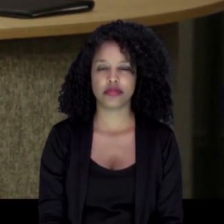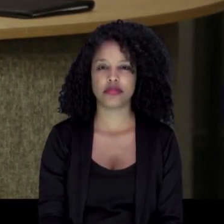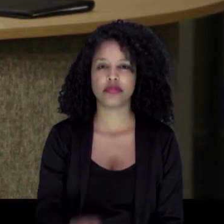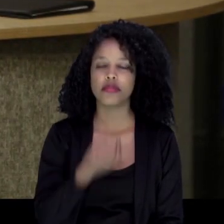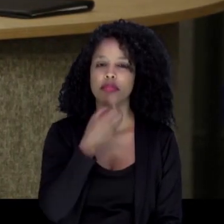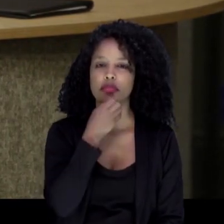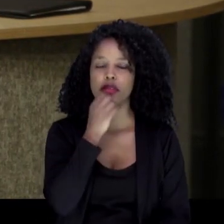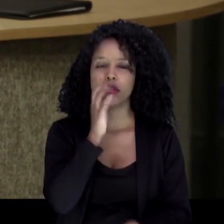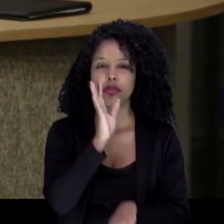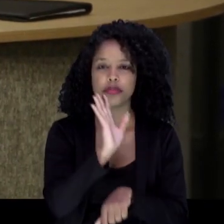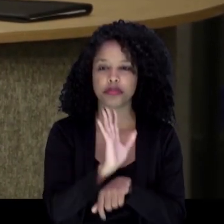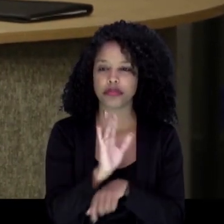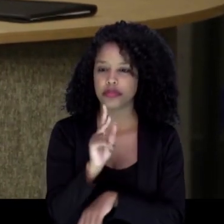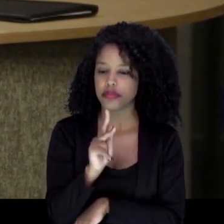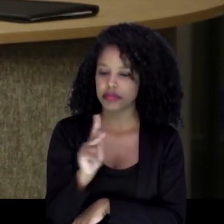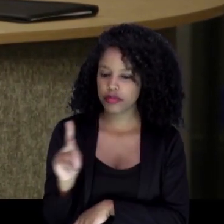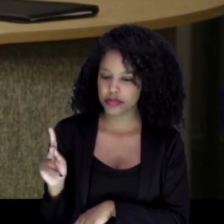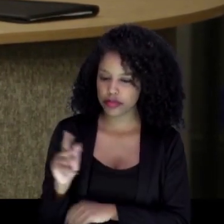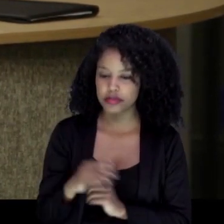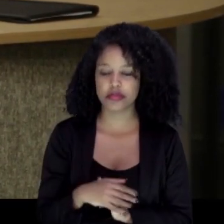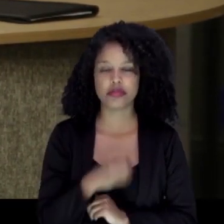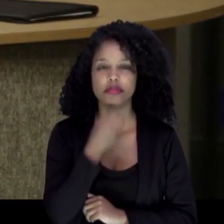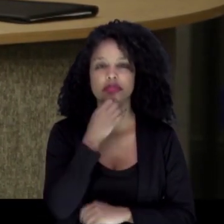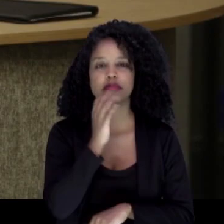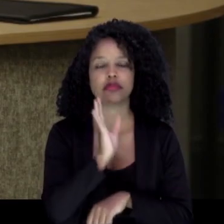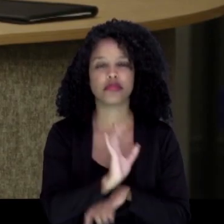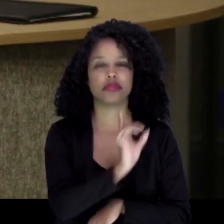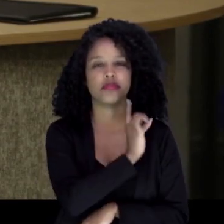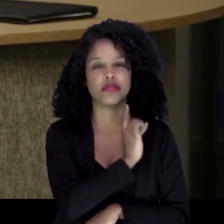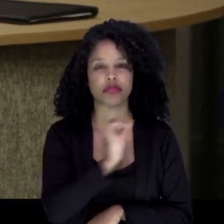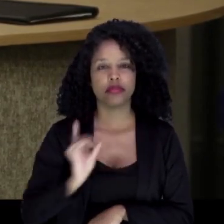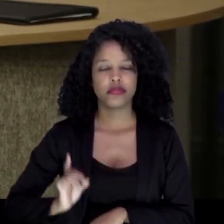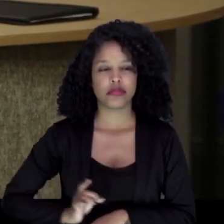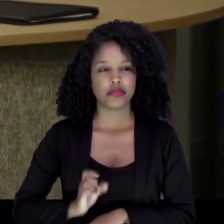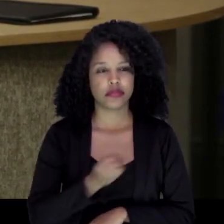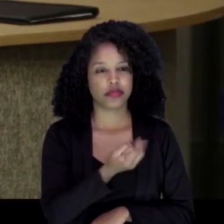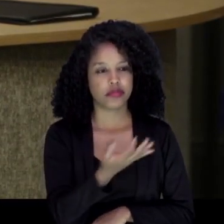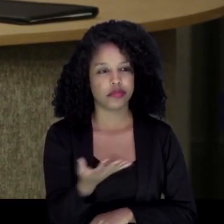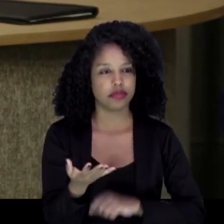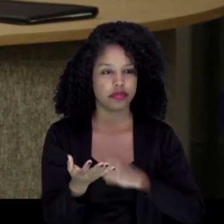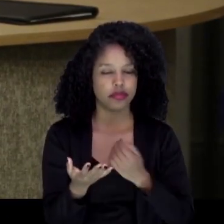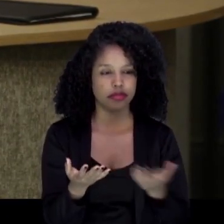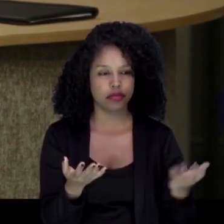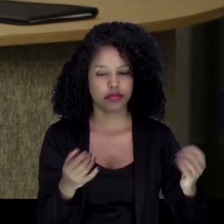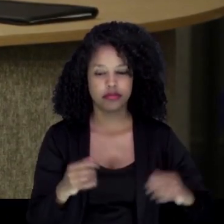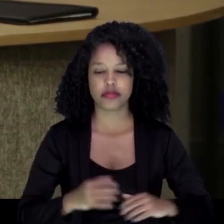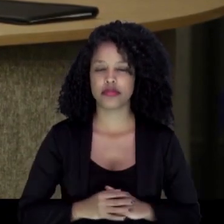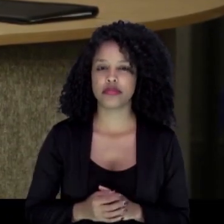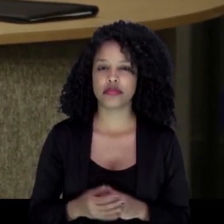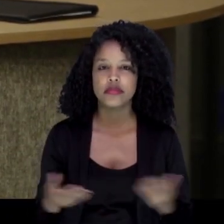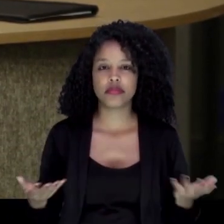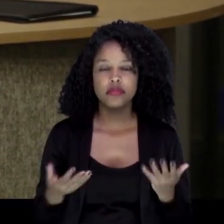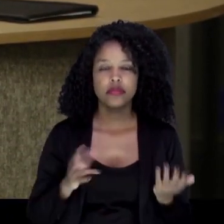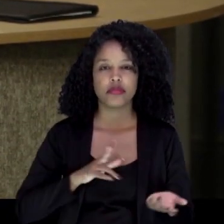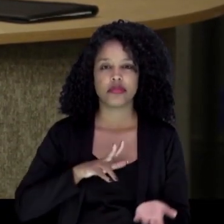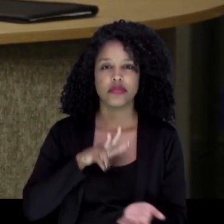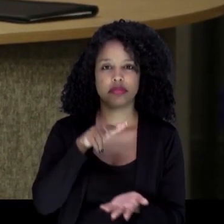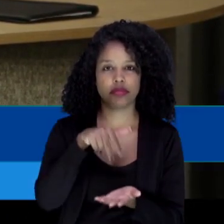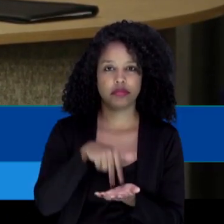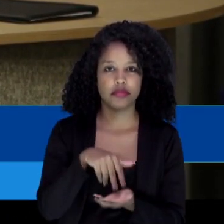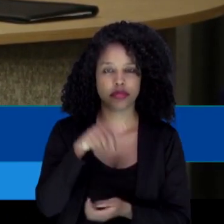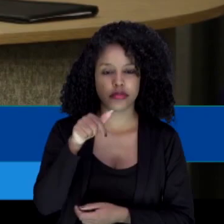Boa tarde senhor presidente senhoras deputados e senhores Deputados hoje Venho à Tribuna da casa